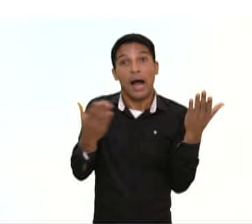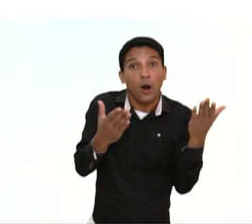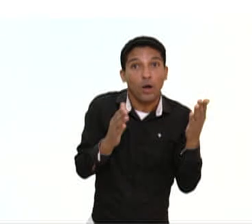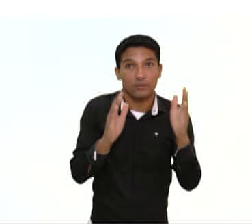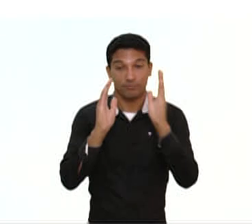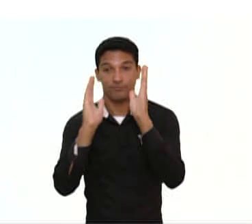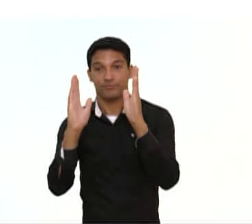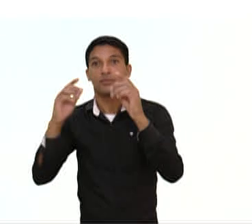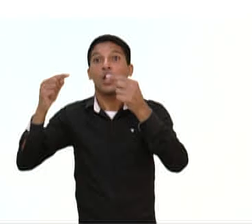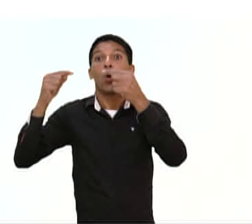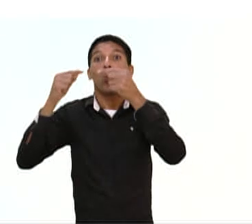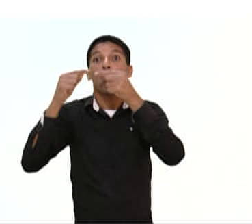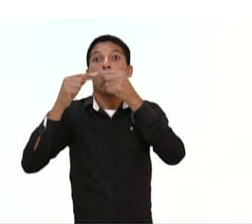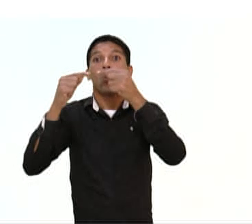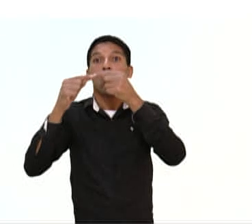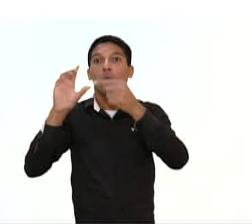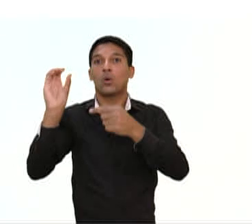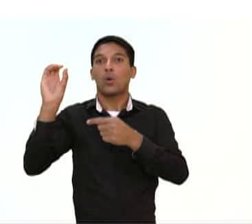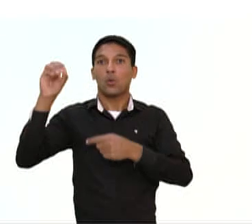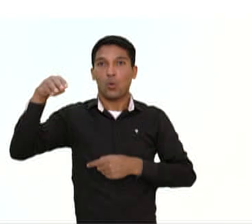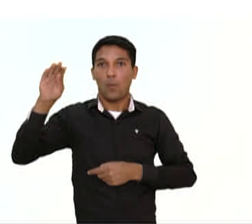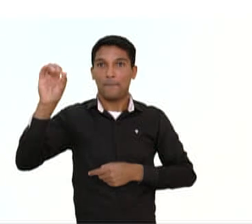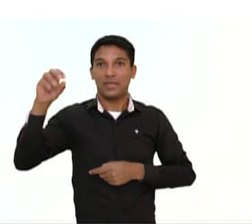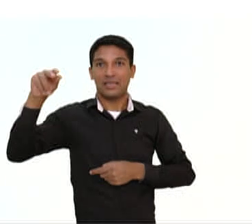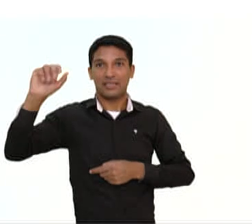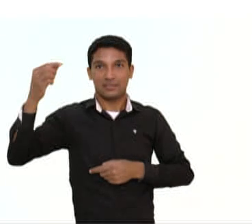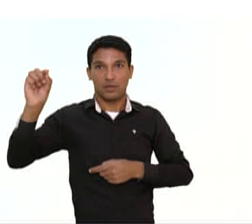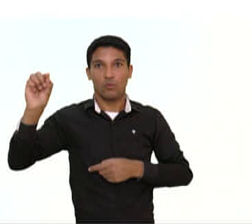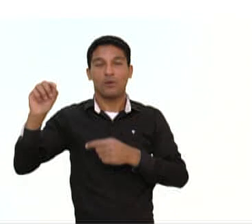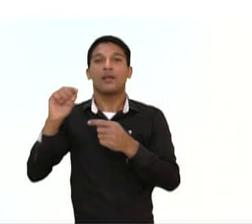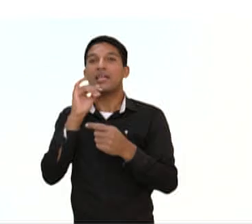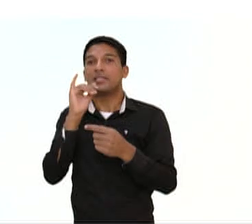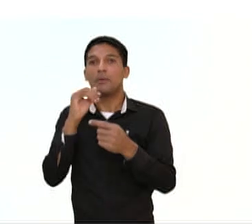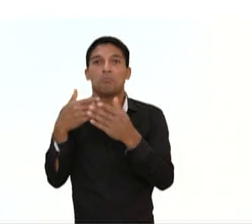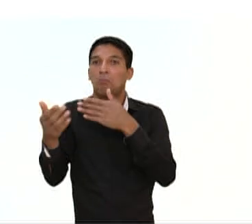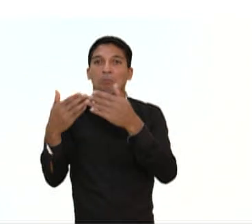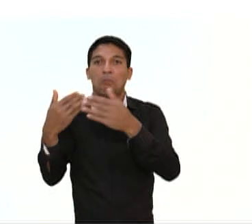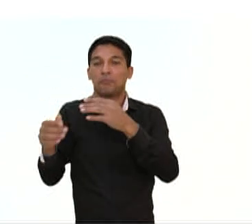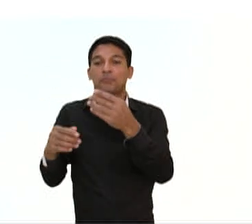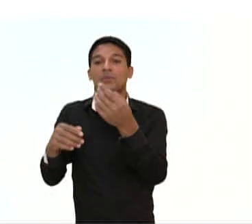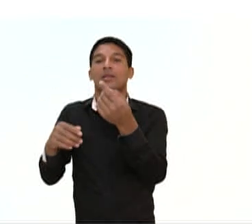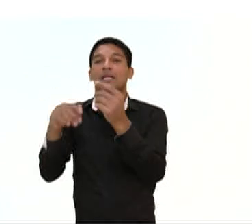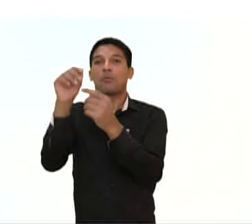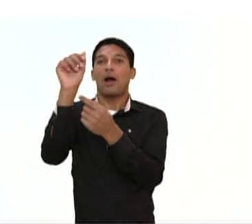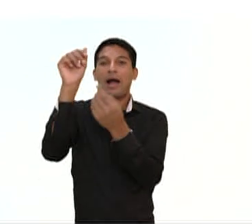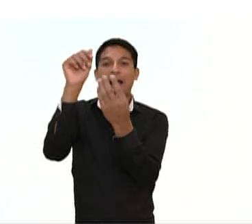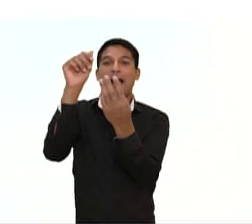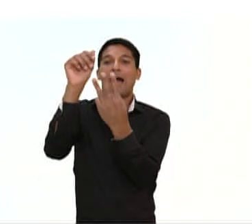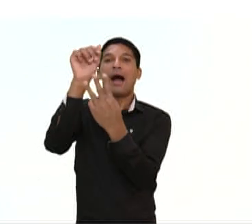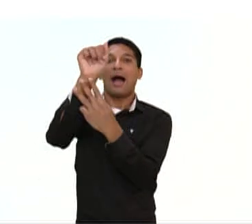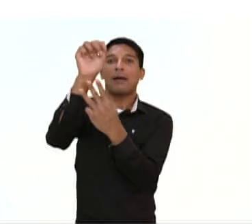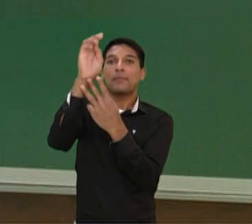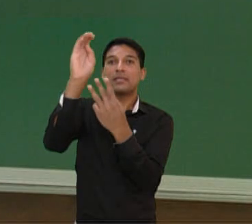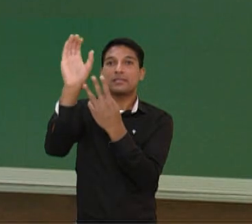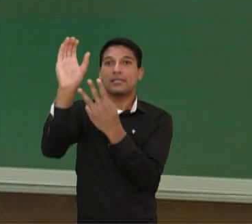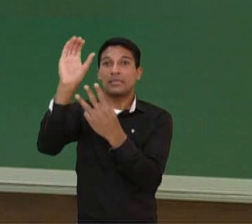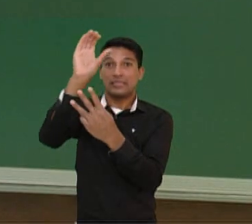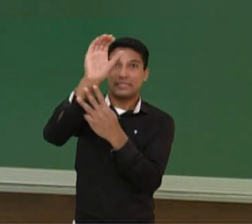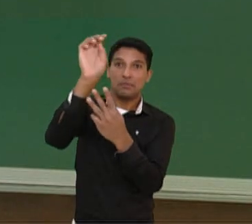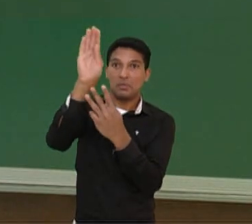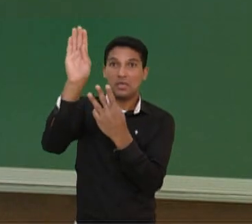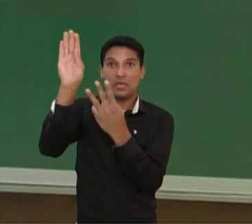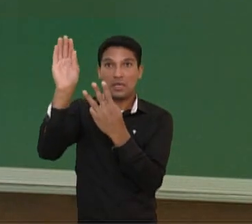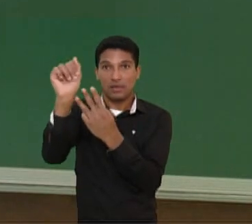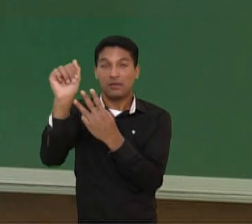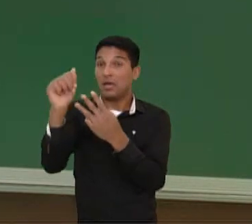na formação. A, B, C e C, B, A, para a combinação é a mesma coisa, tá? Então, se a ordem for